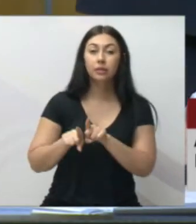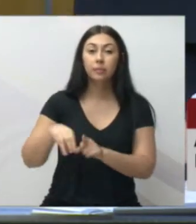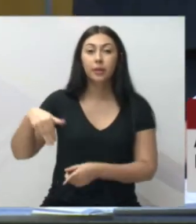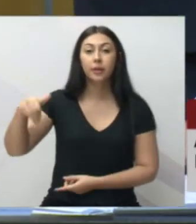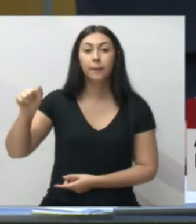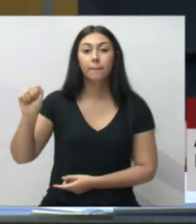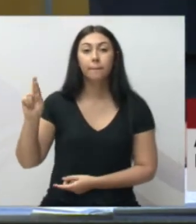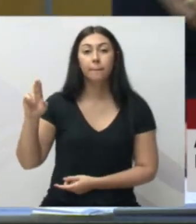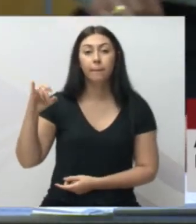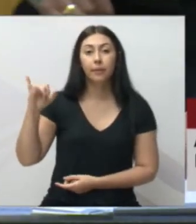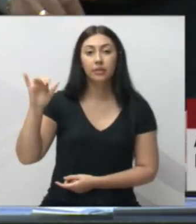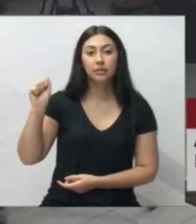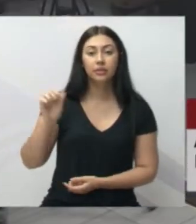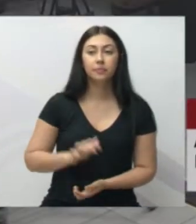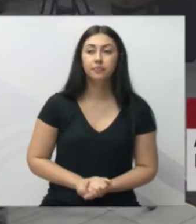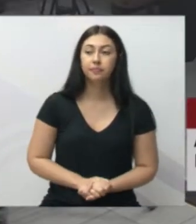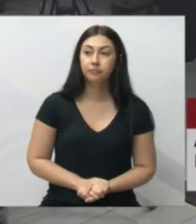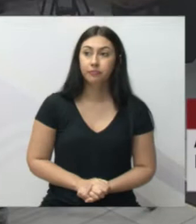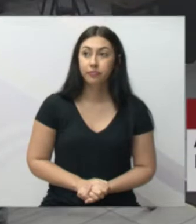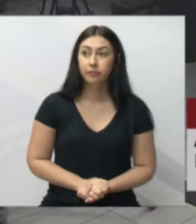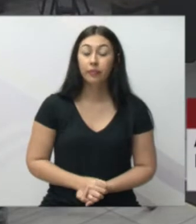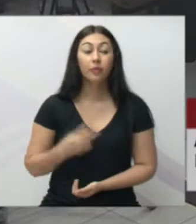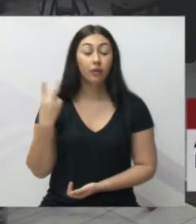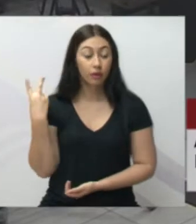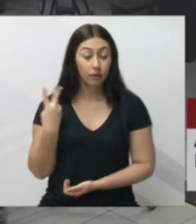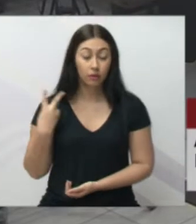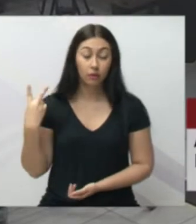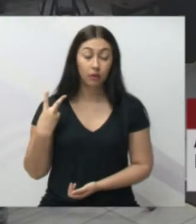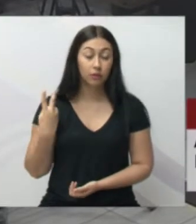Santos. Excelentíssima senhora vereadora,